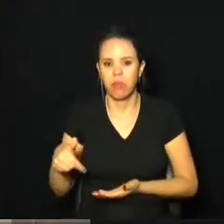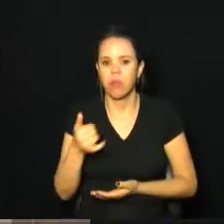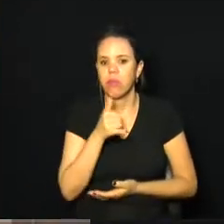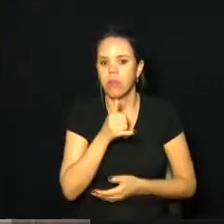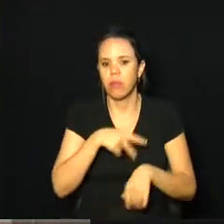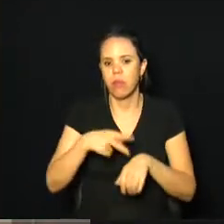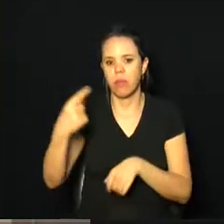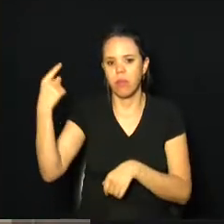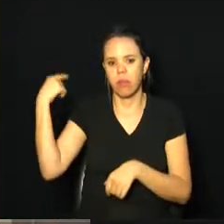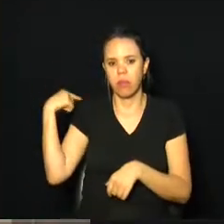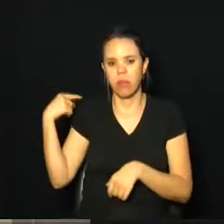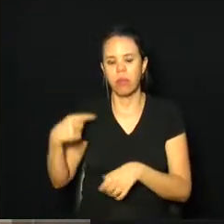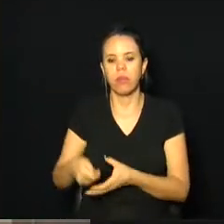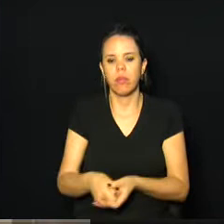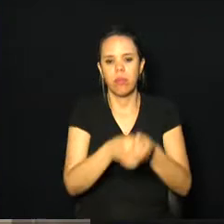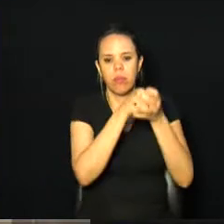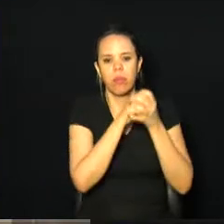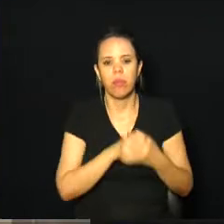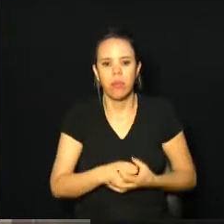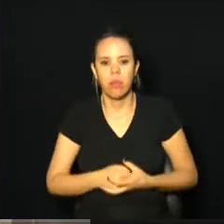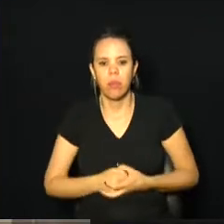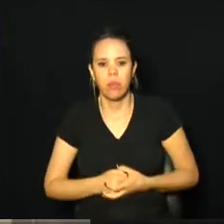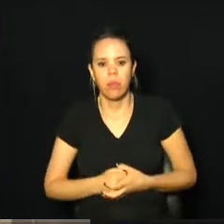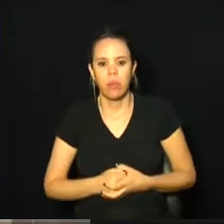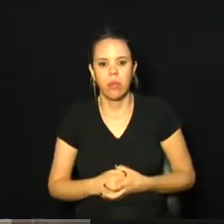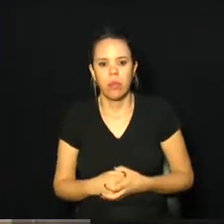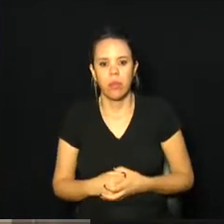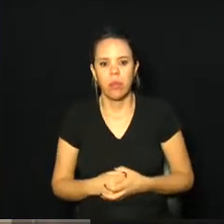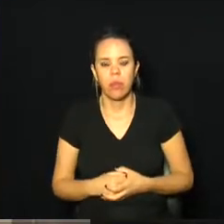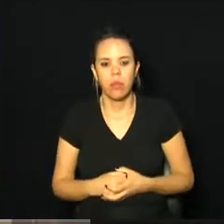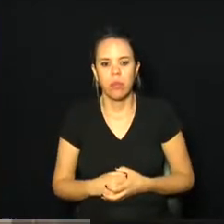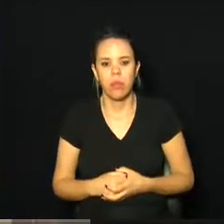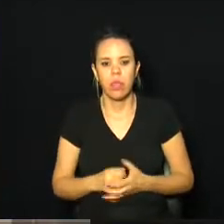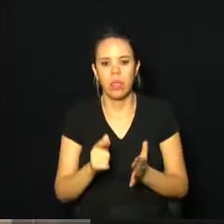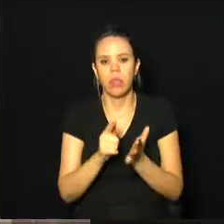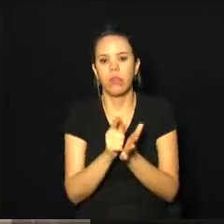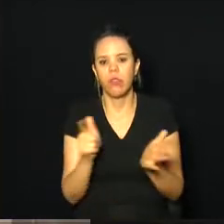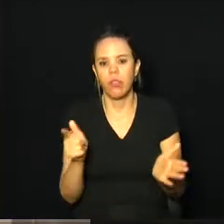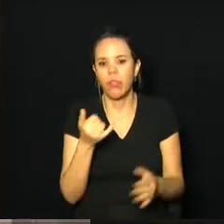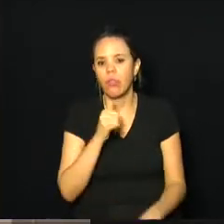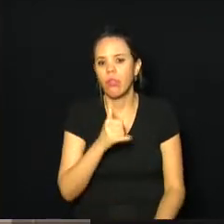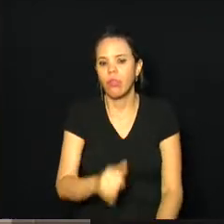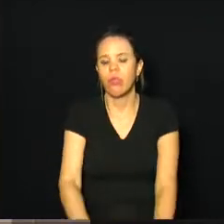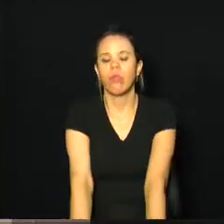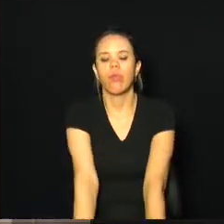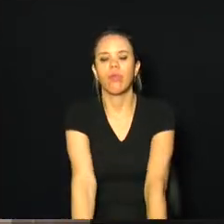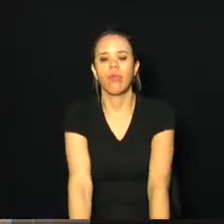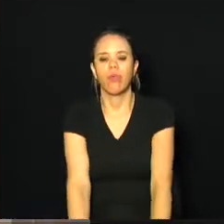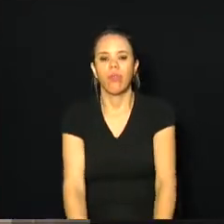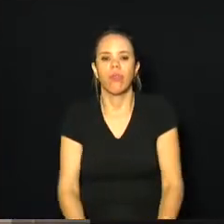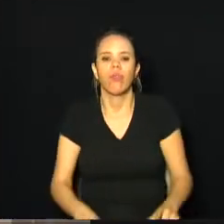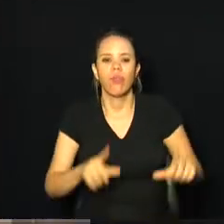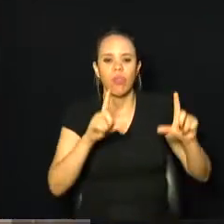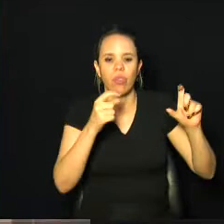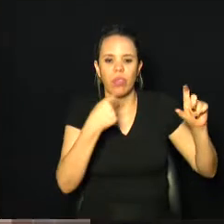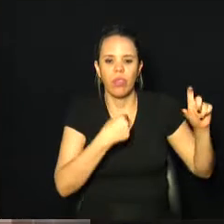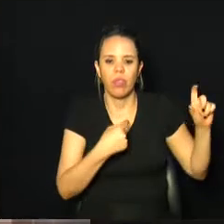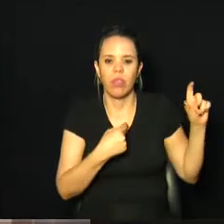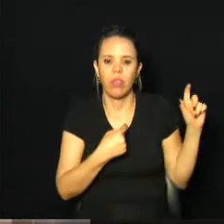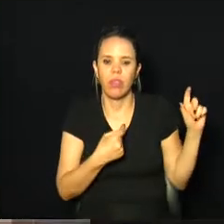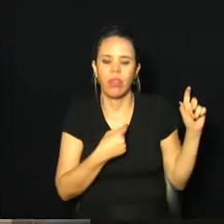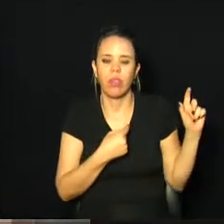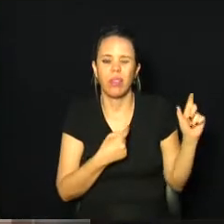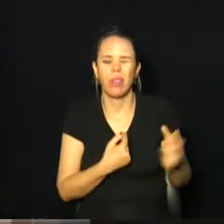nessa época, jogando pela Lazio, e no jornal italiano saiu uma foto minha